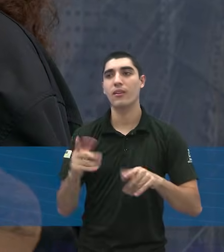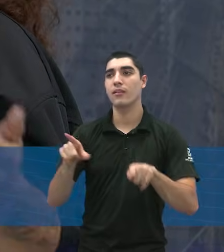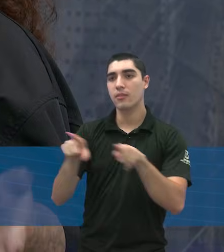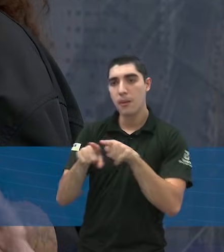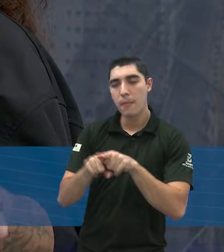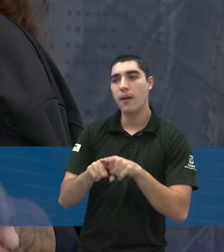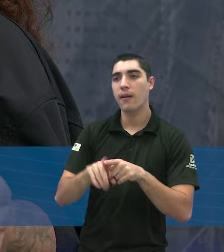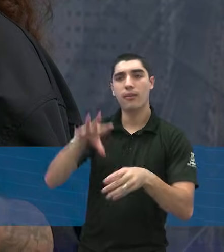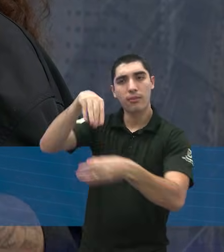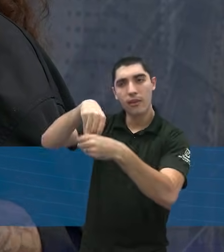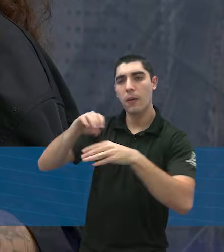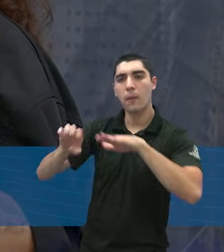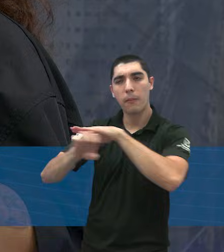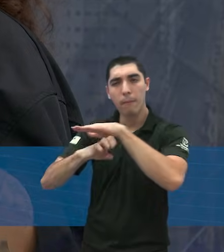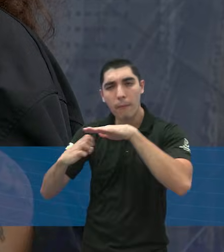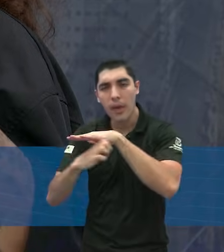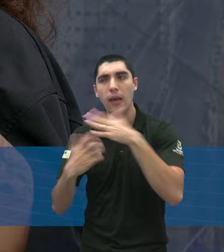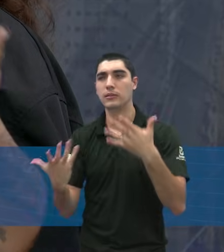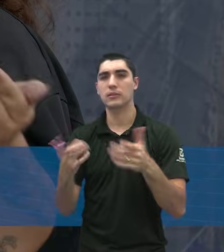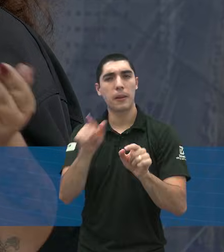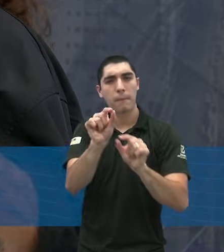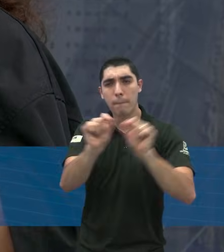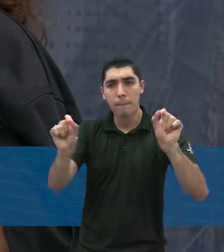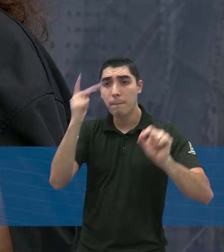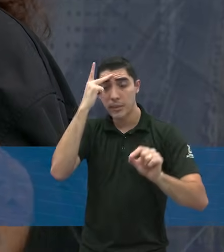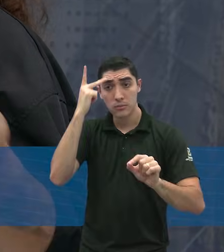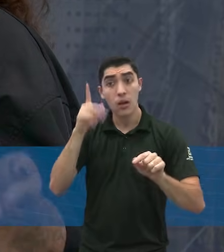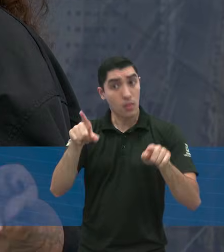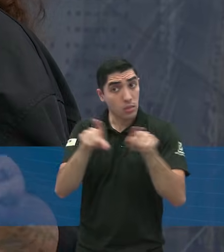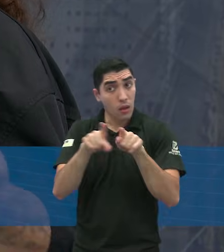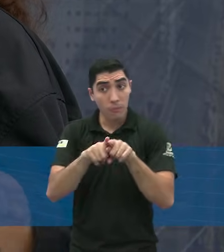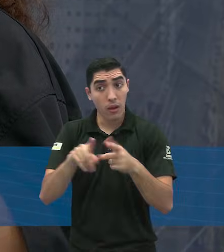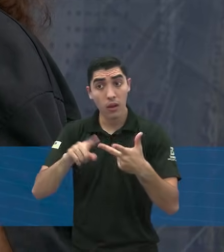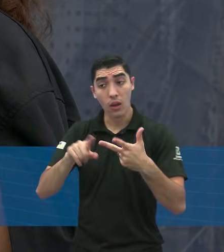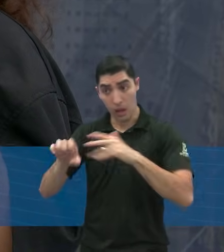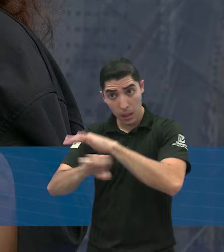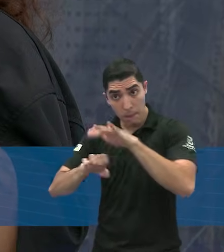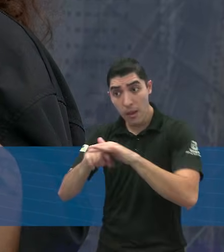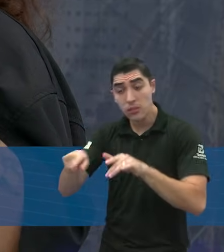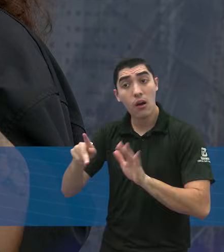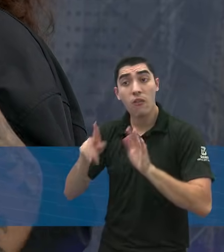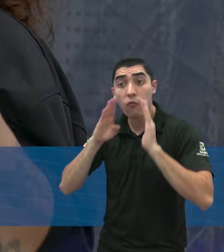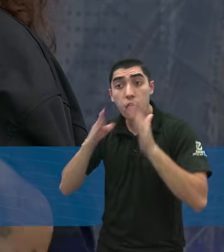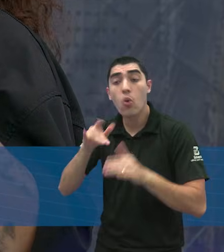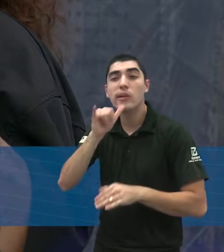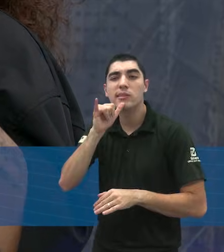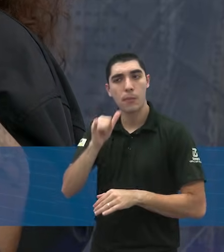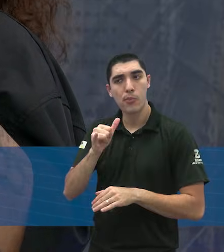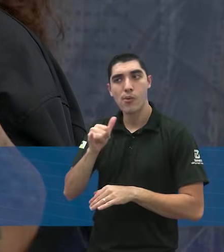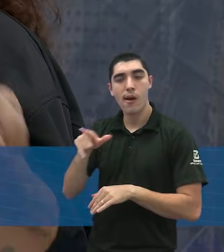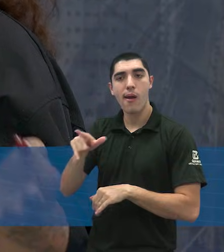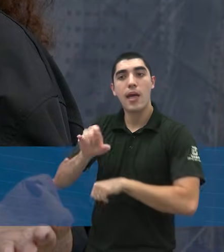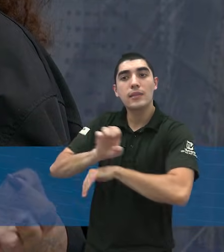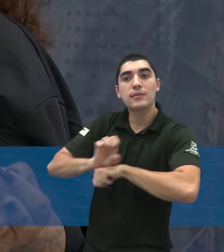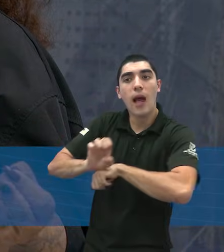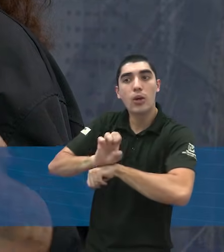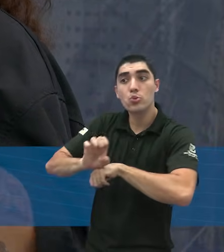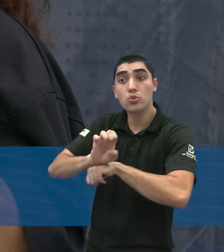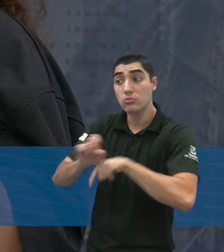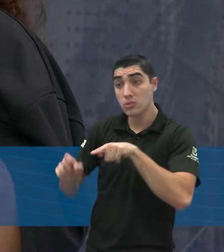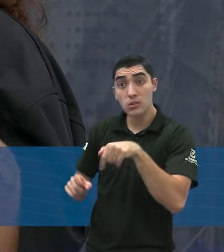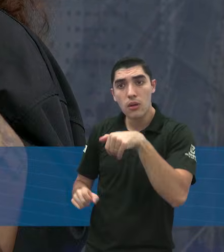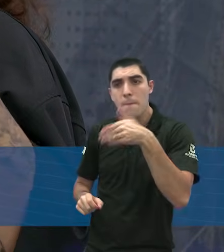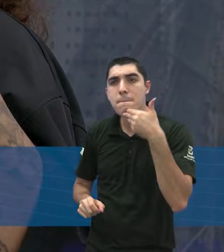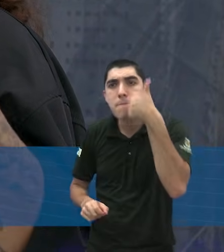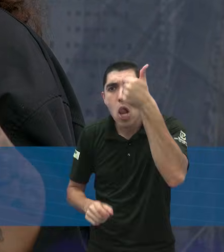empresas quanto as pessoas em si, digo as empresas até em programas de estágio. Se os programas de estágio fossem melhores colocados,